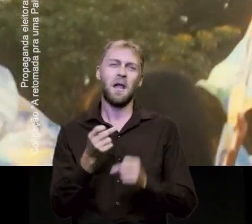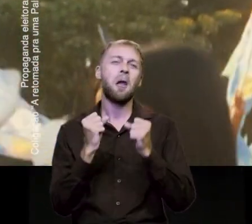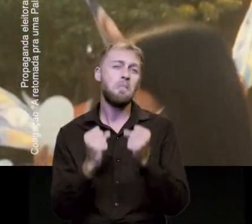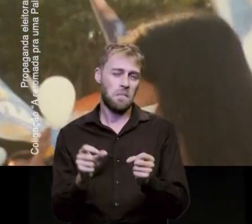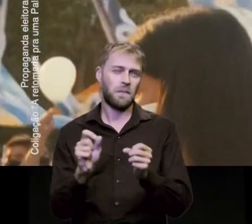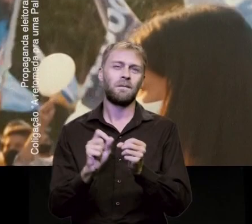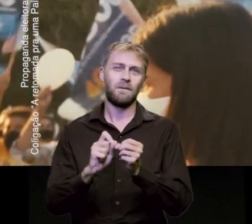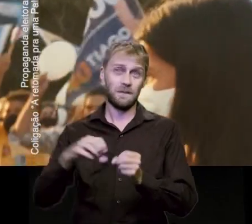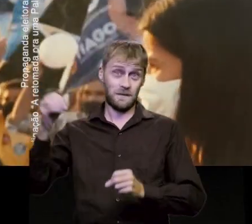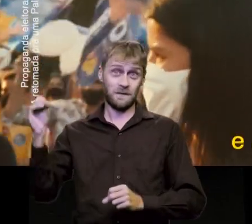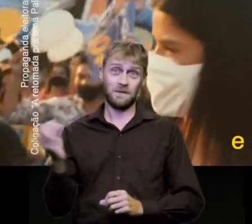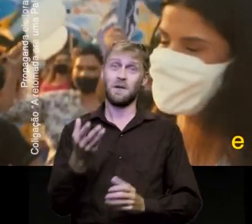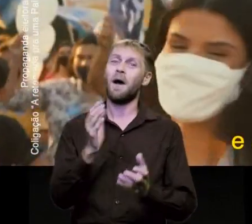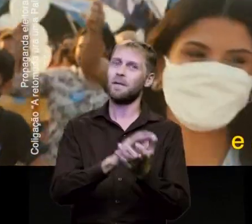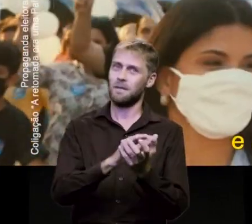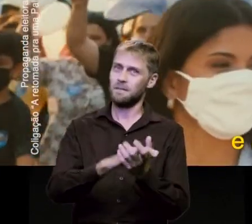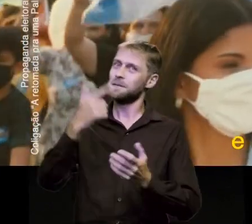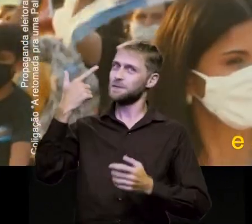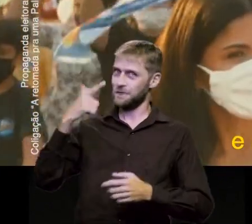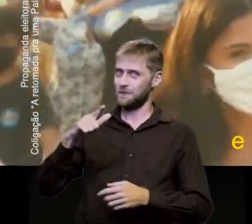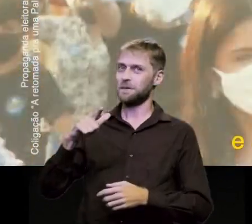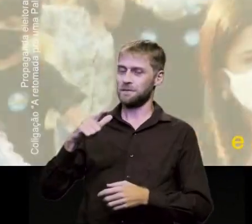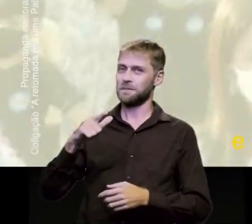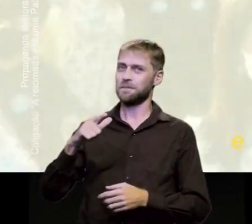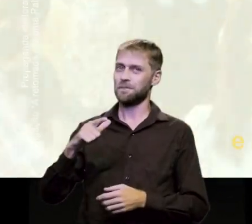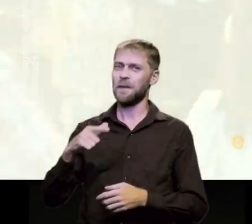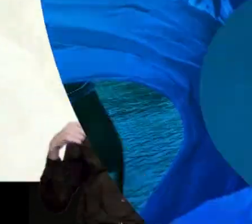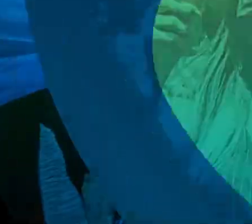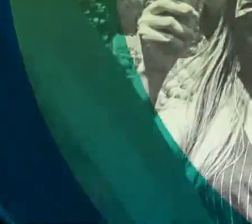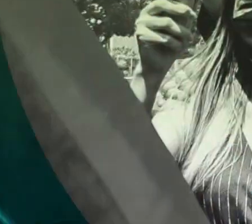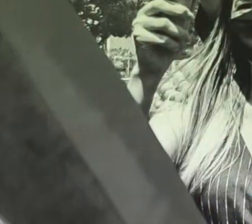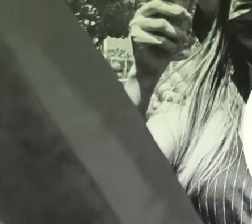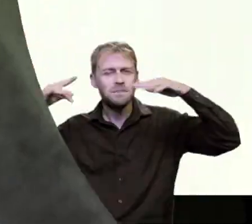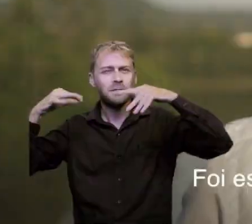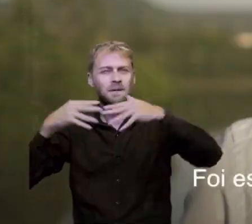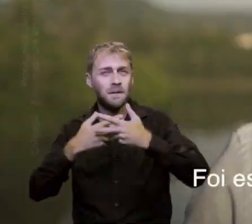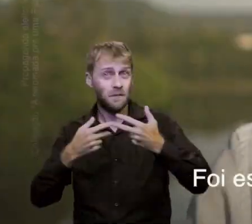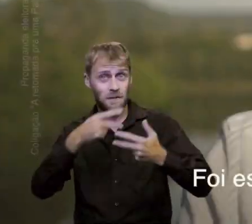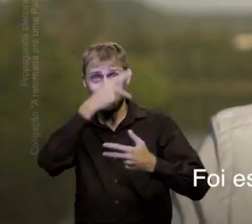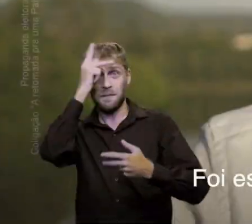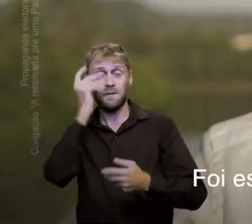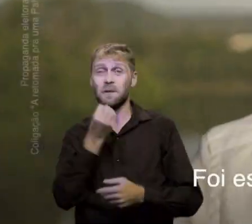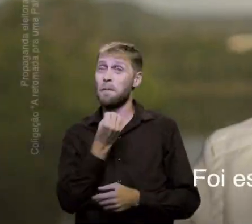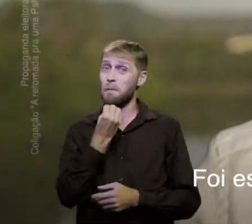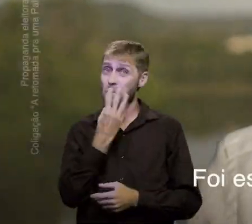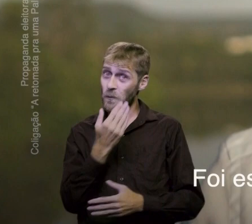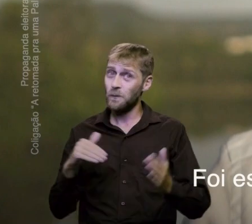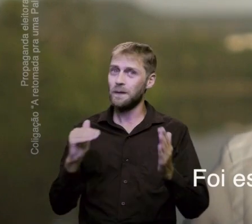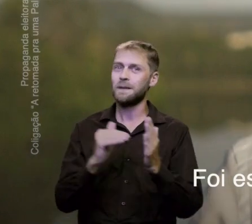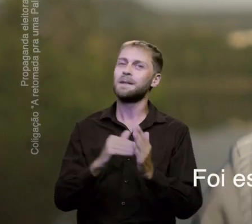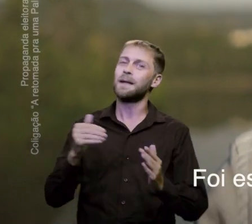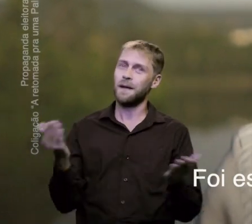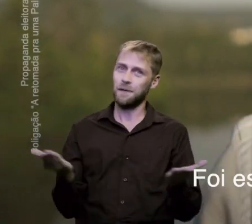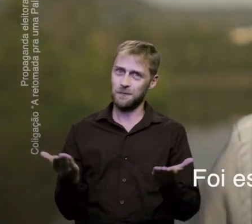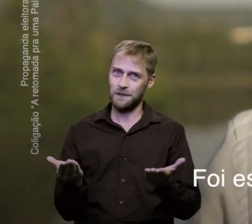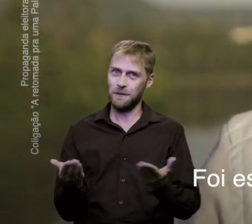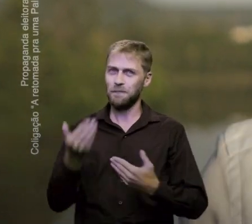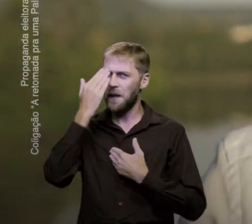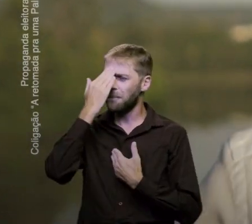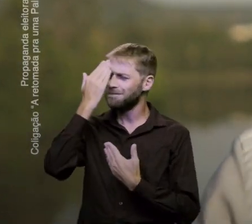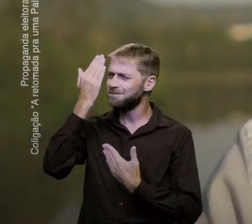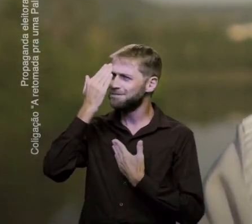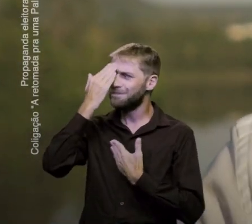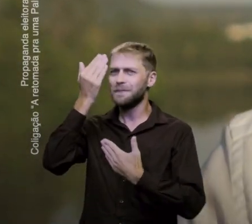Ninguém faz nada sozinho. E ainda dá tempo de fazer uma nova Palmas de novo. Foi essa imensa corrente do bem que nos trouxe até aqui.